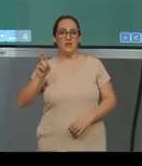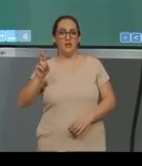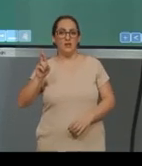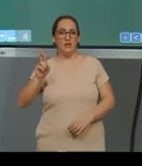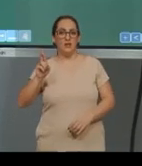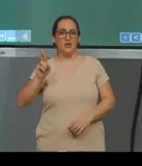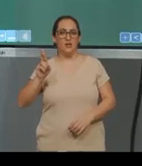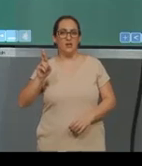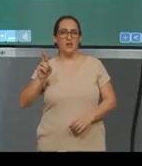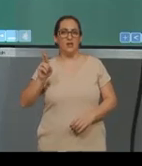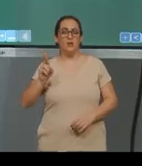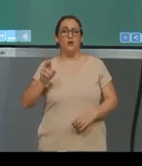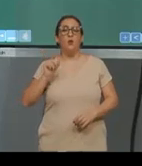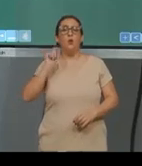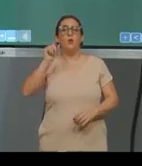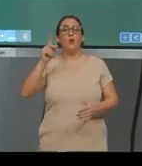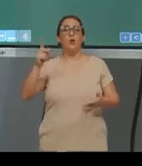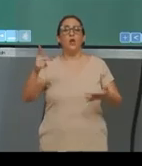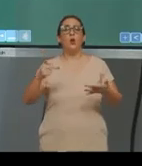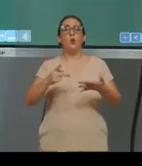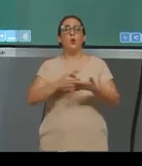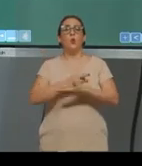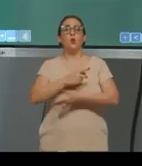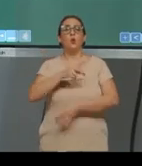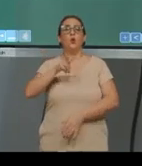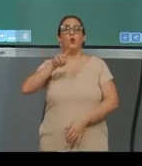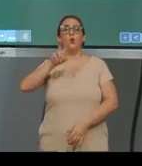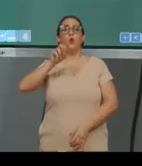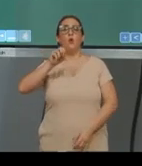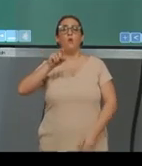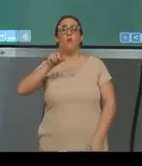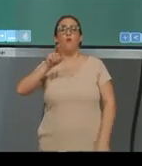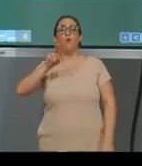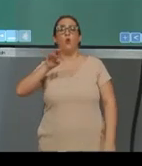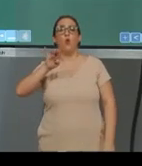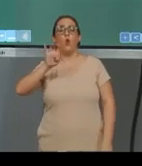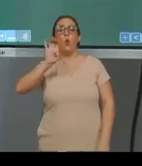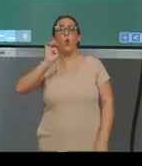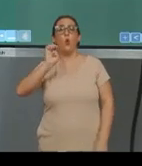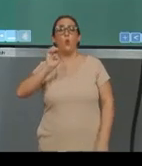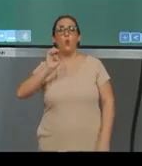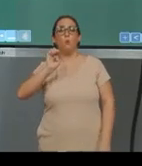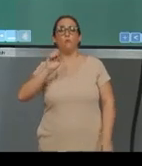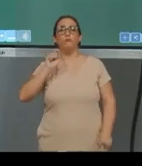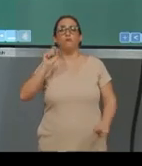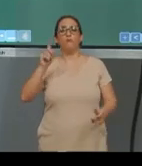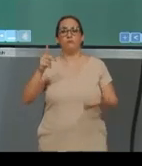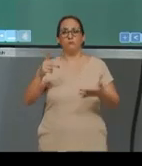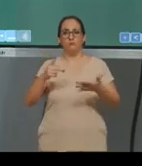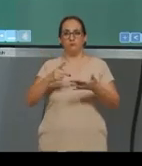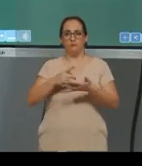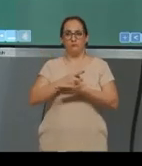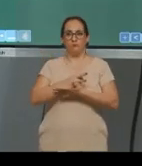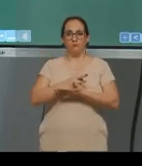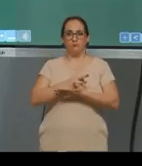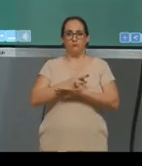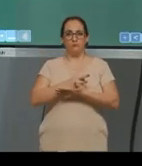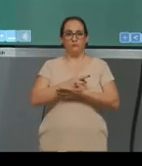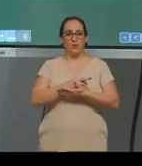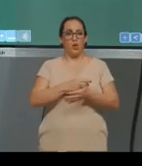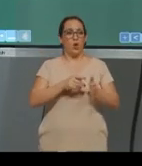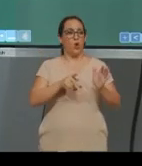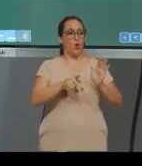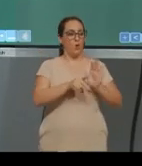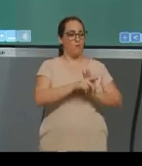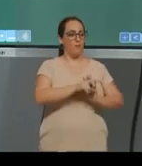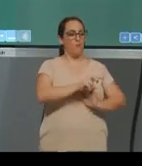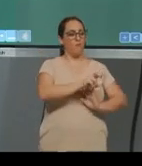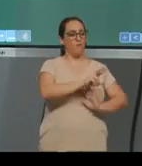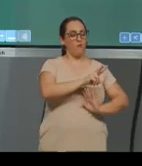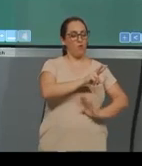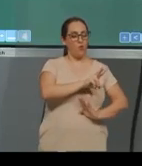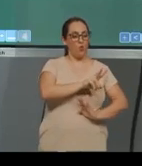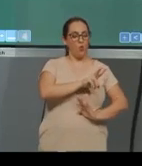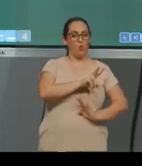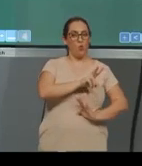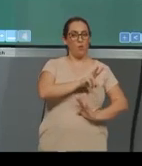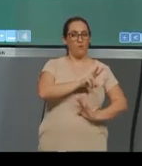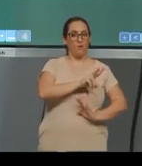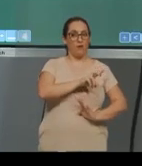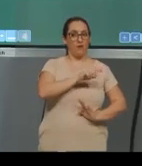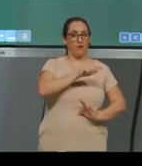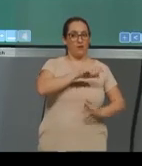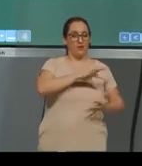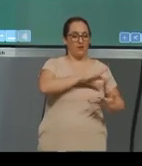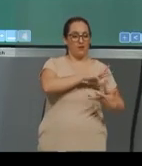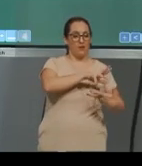aconteceu com o volume? Então, está aqui, ó, o volume da Terra para o volume de Júpiter... Como é